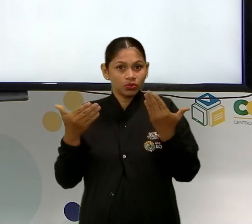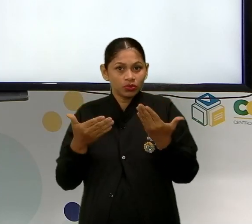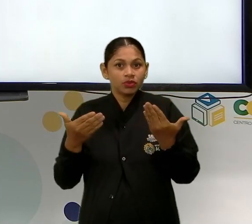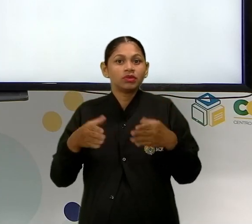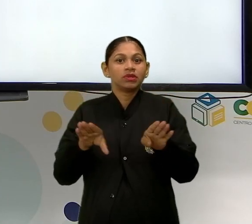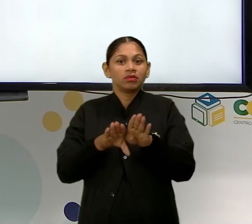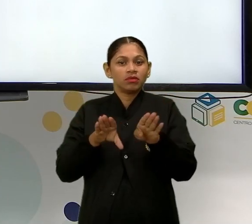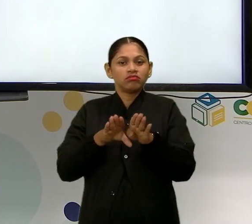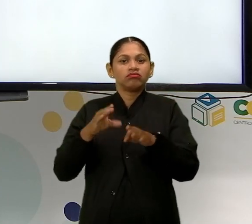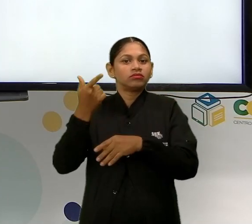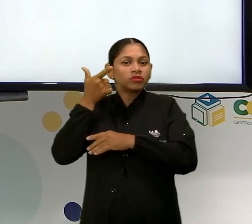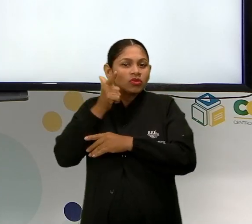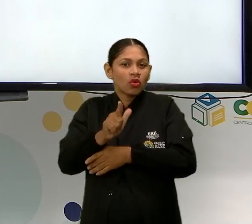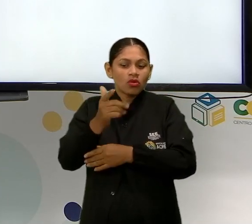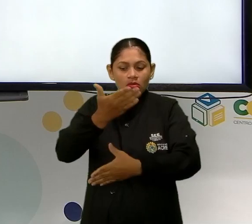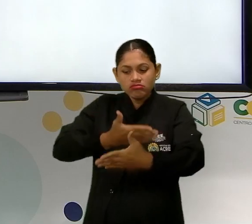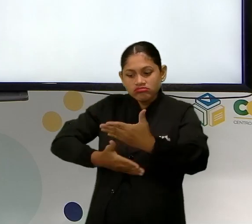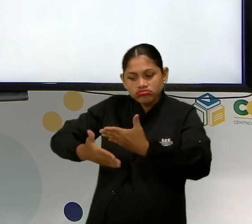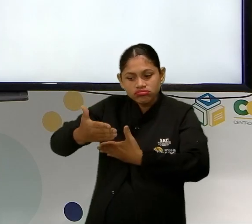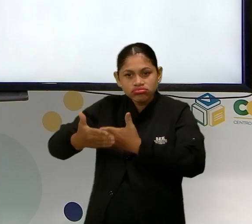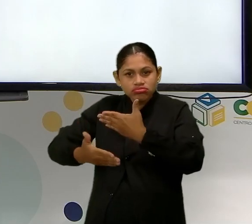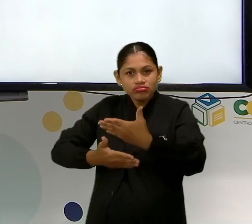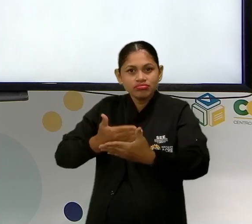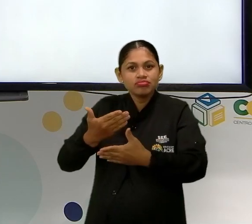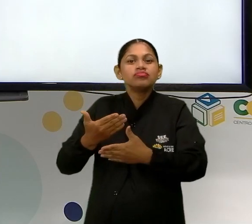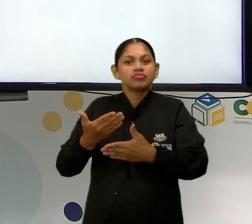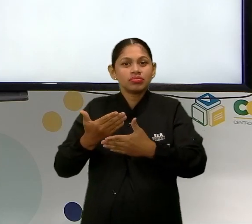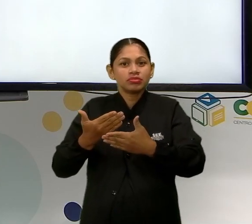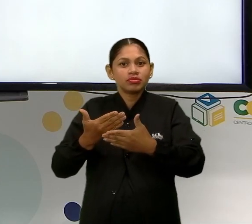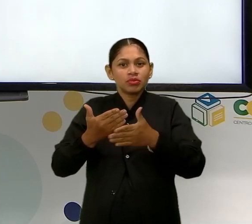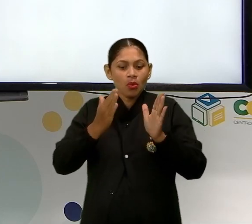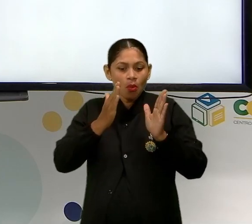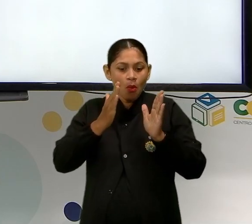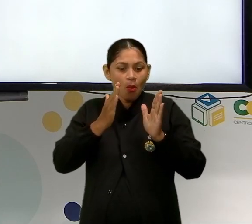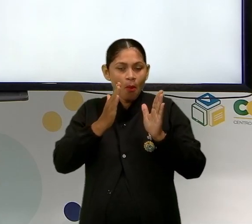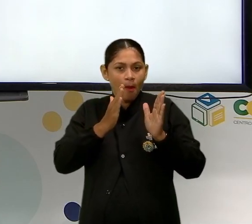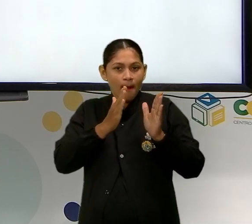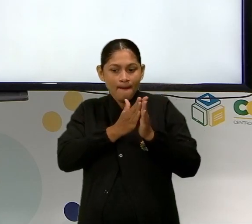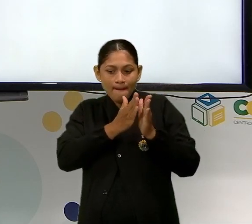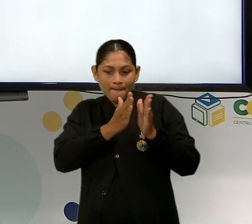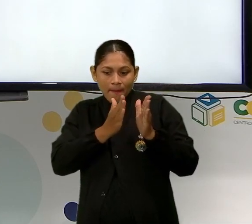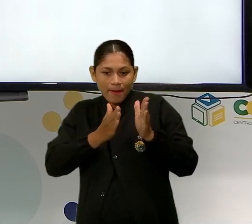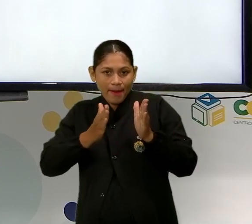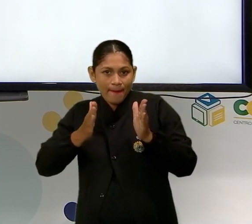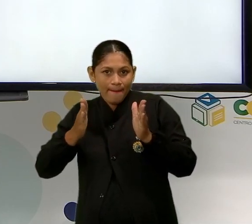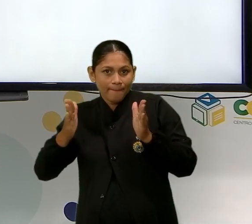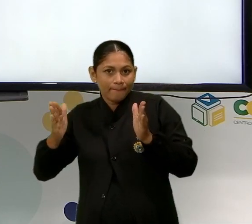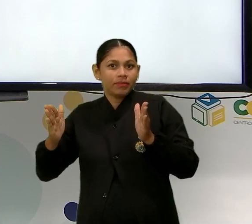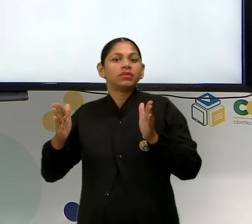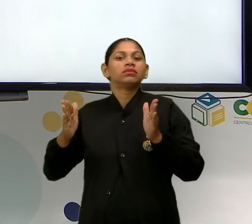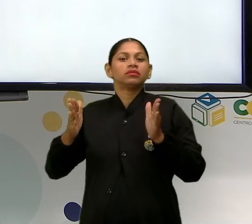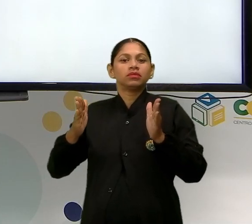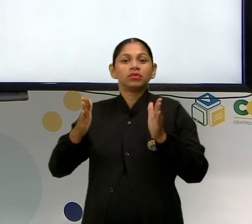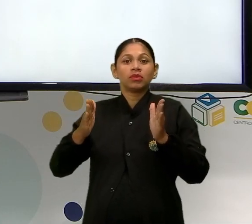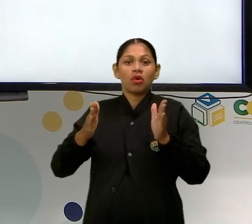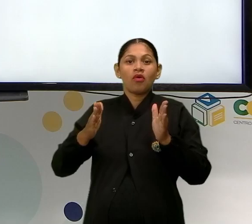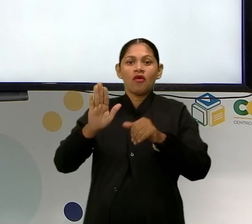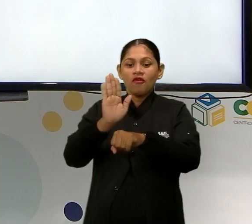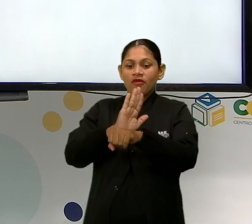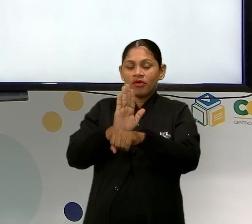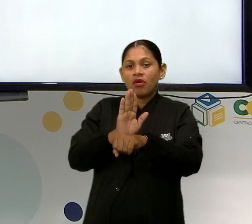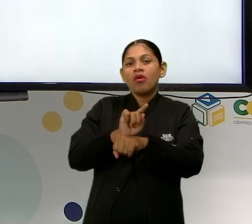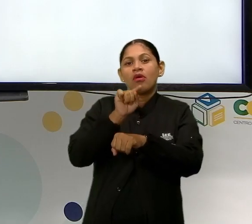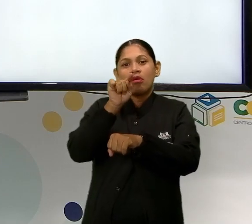interagir até com uma série, com um filme, que você pode dar a sua opinião ali e mudar